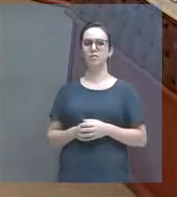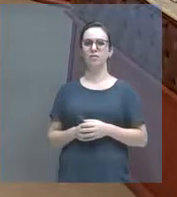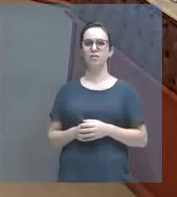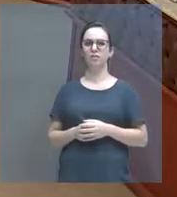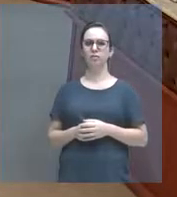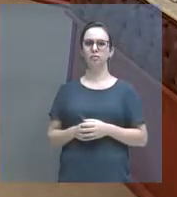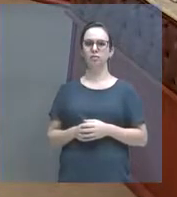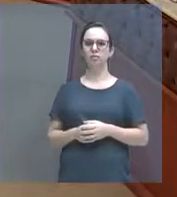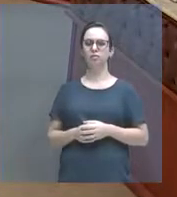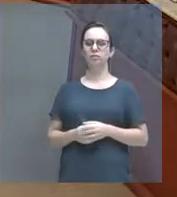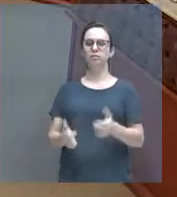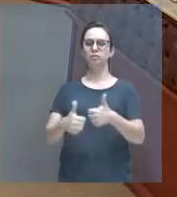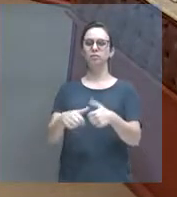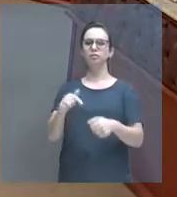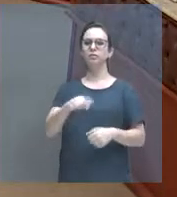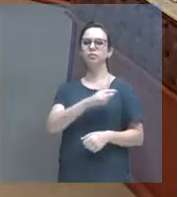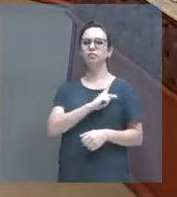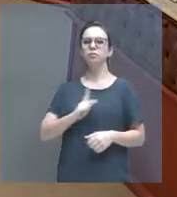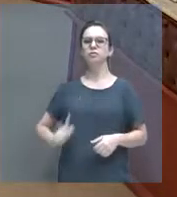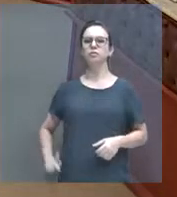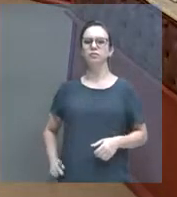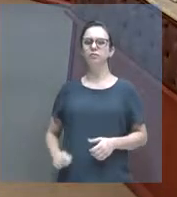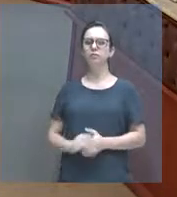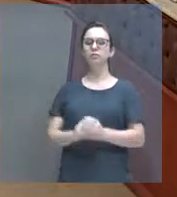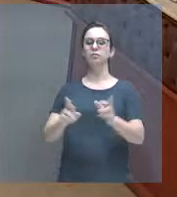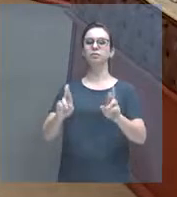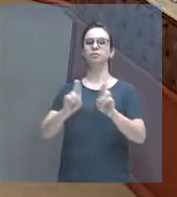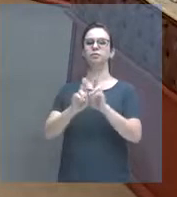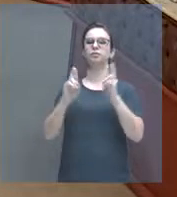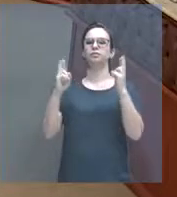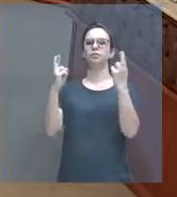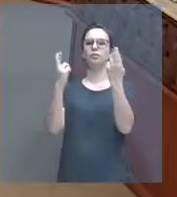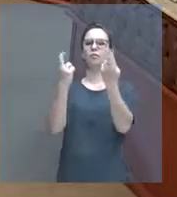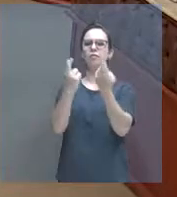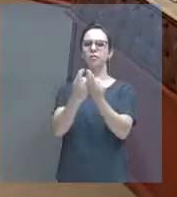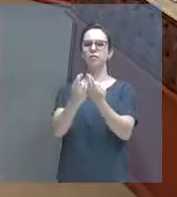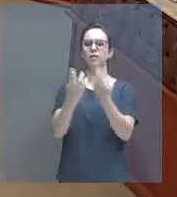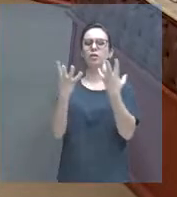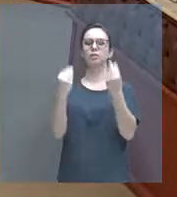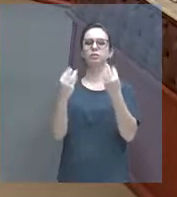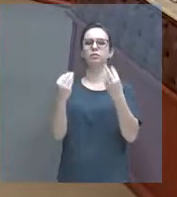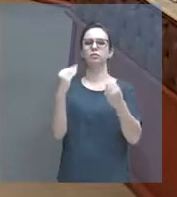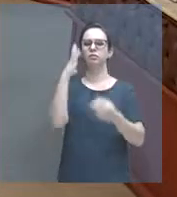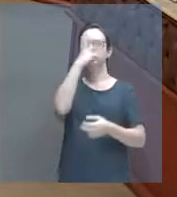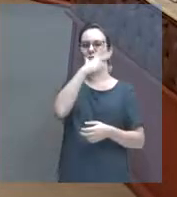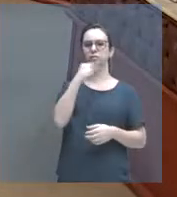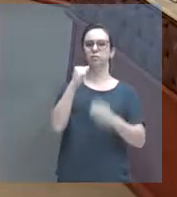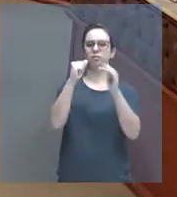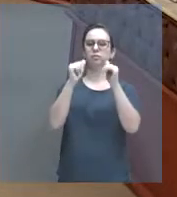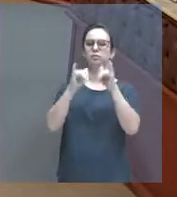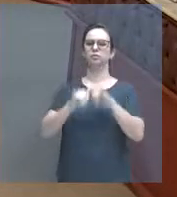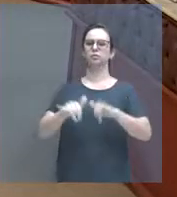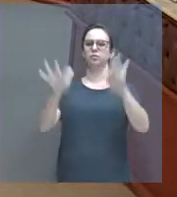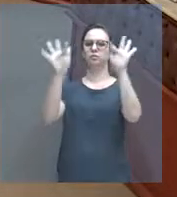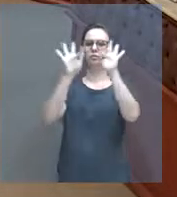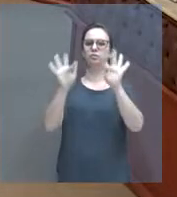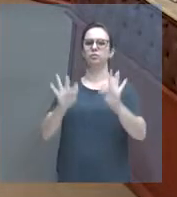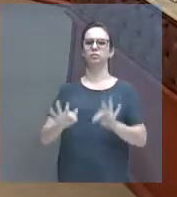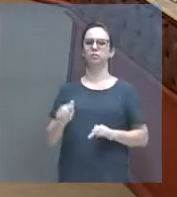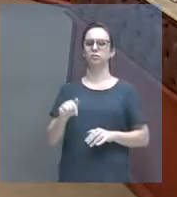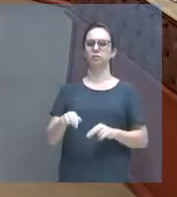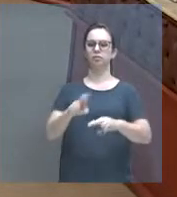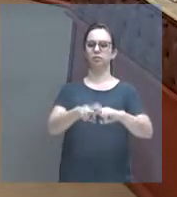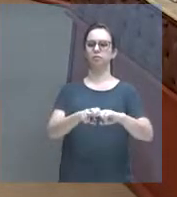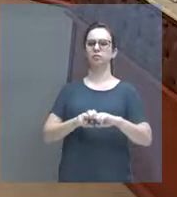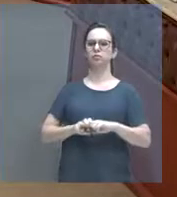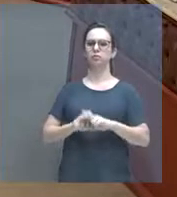essa sessão solene tão linda, né, tão linda. Então, eu fico feliz por isso. Dedé, parabéns